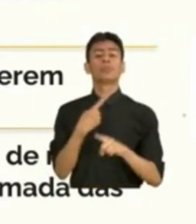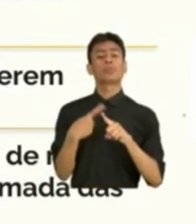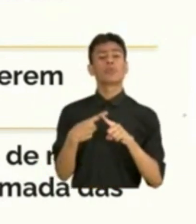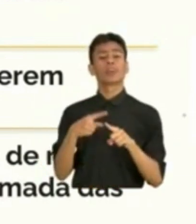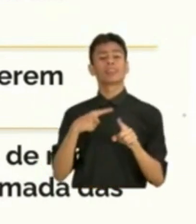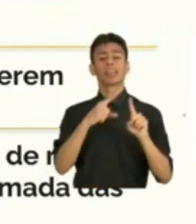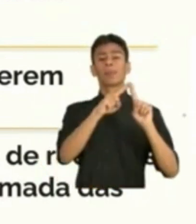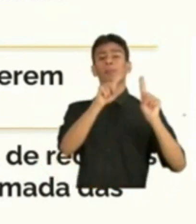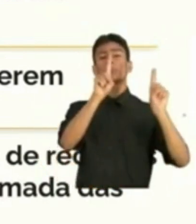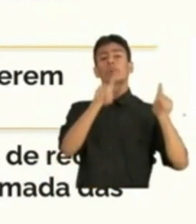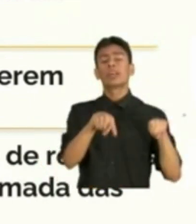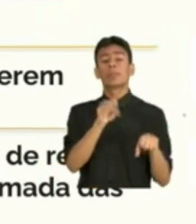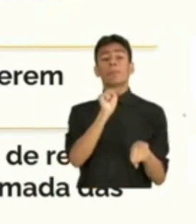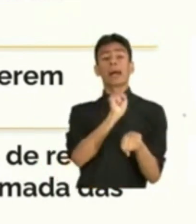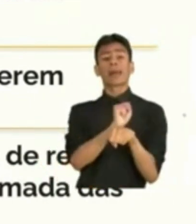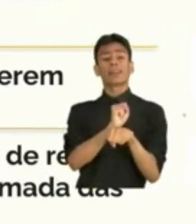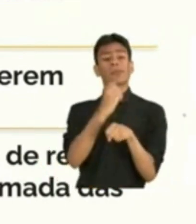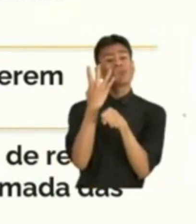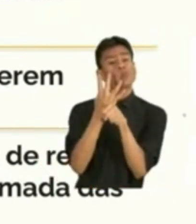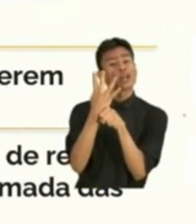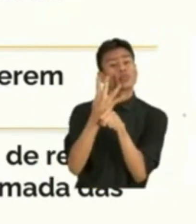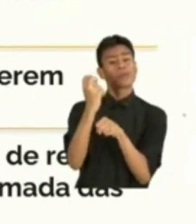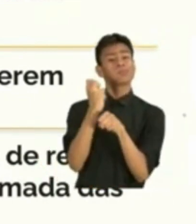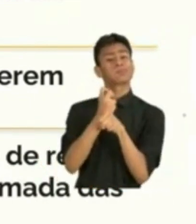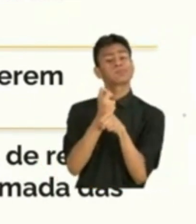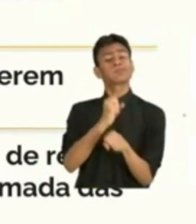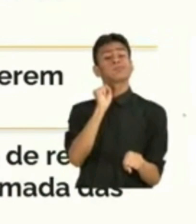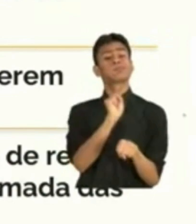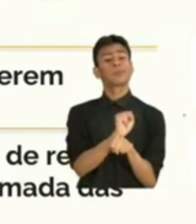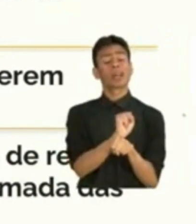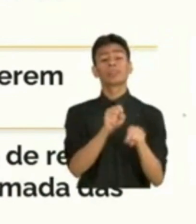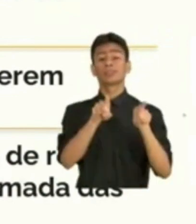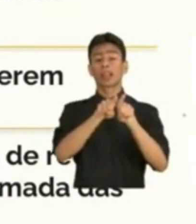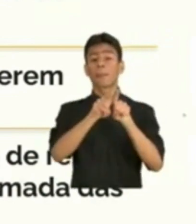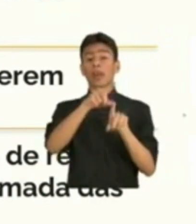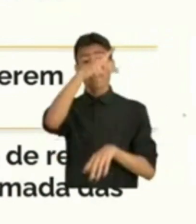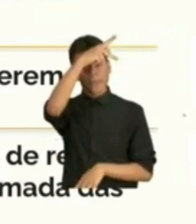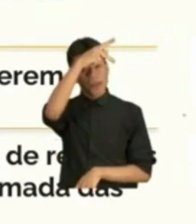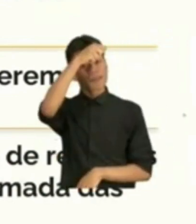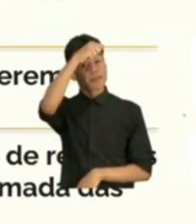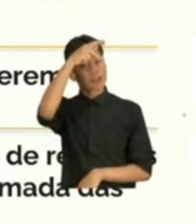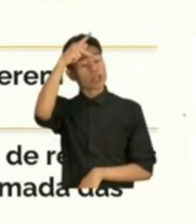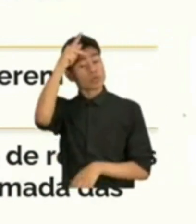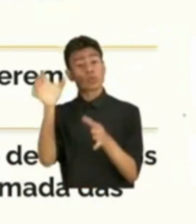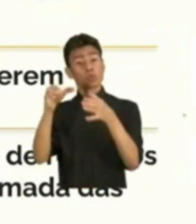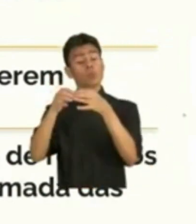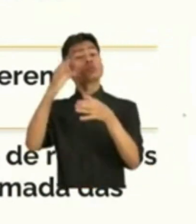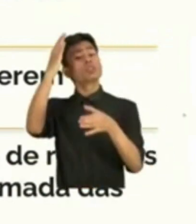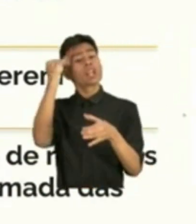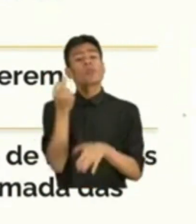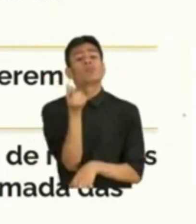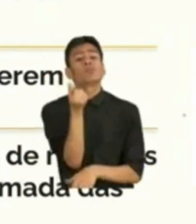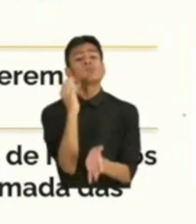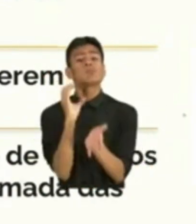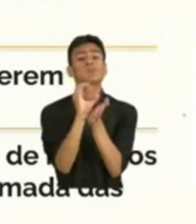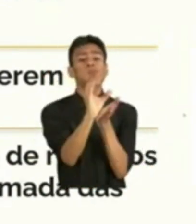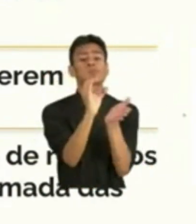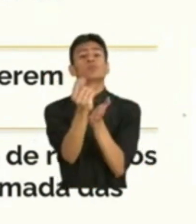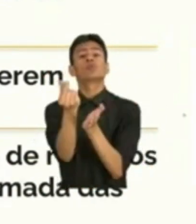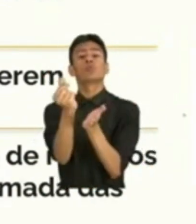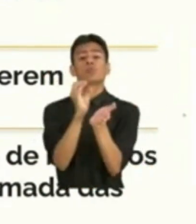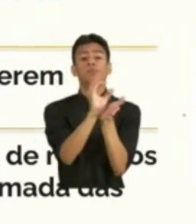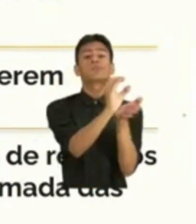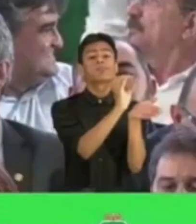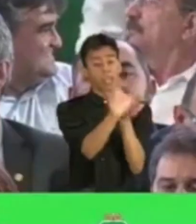anos, 4 anos, 5 anos, e esse prefeito e prefeita sabe que o valor da obra há 3 anos não dá para terminar a